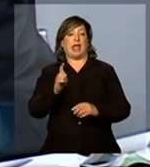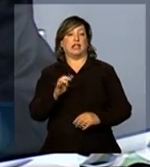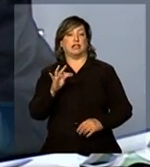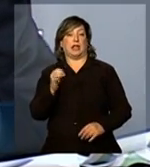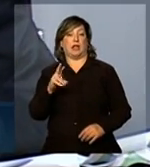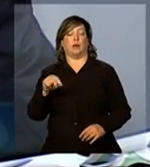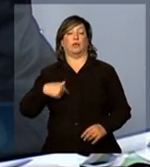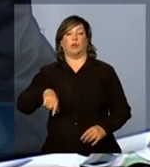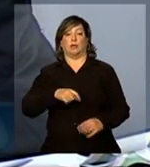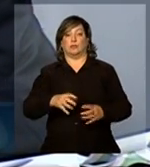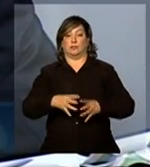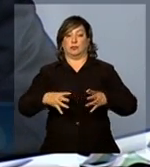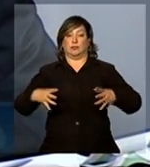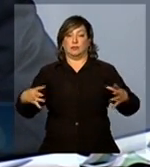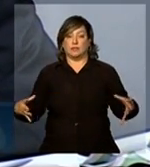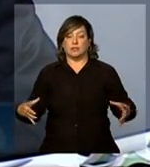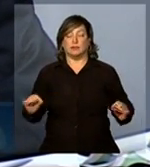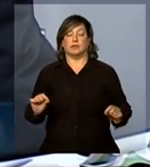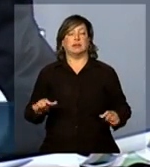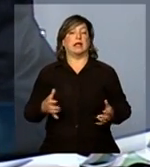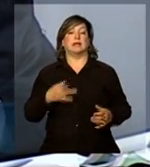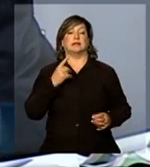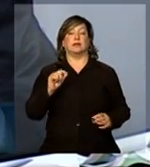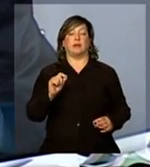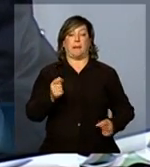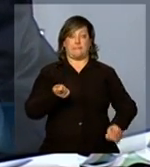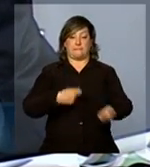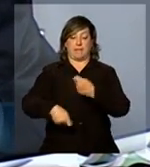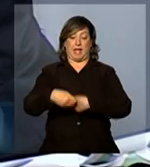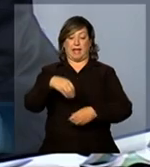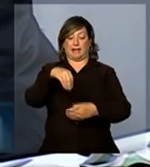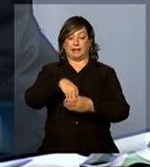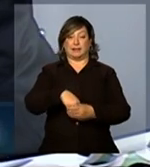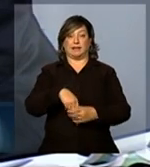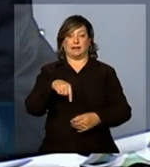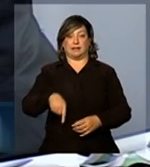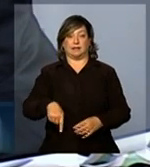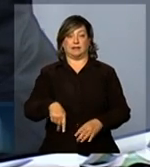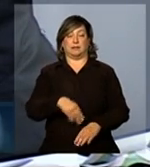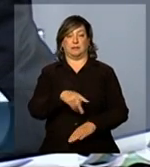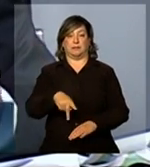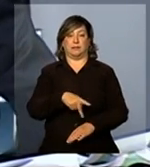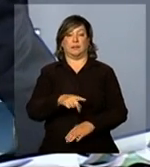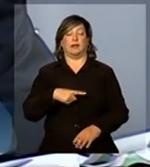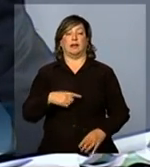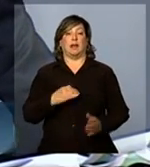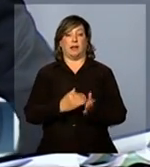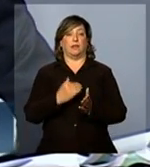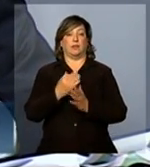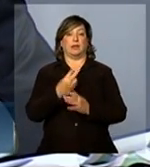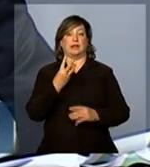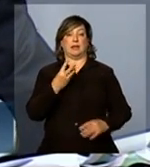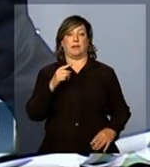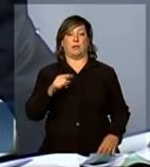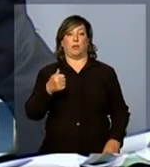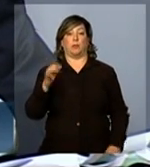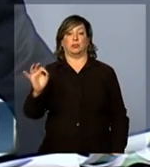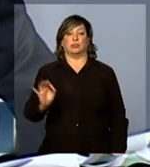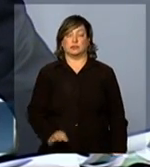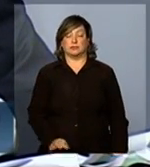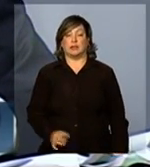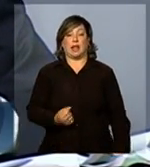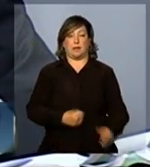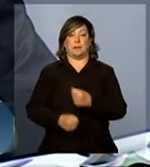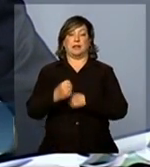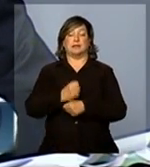crescimento. Significa que o mercado interno cresceu 3,1% o ano passado,